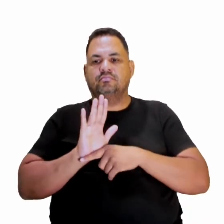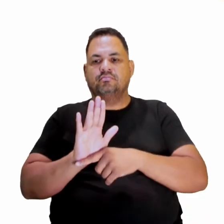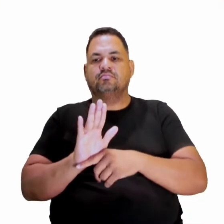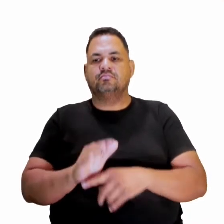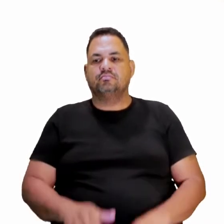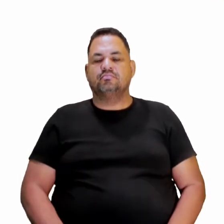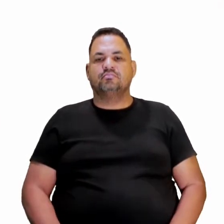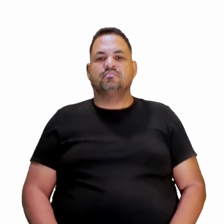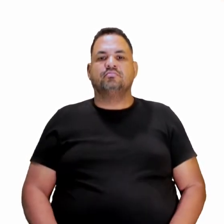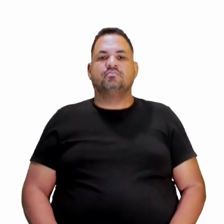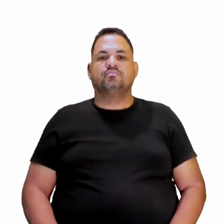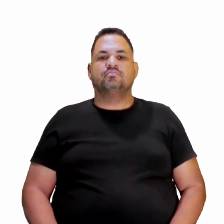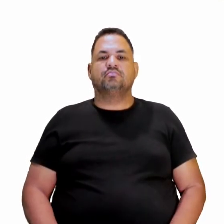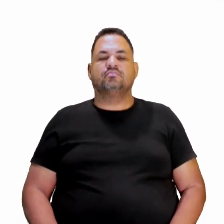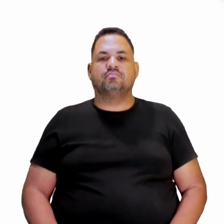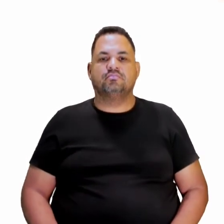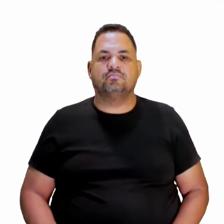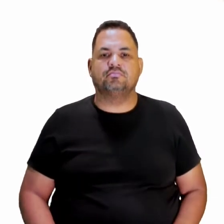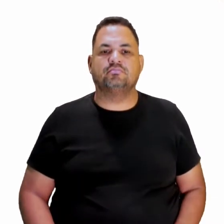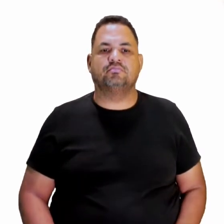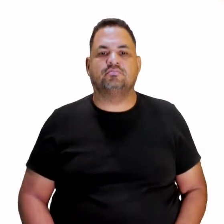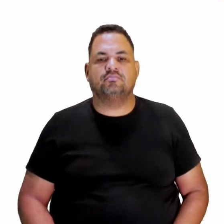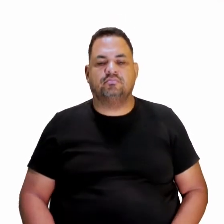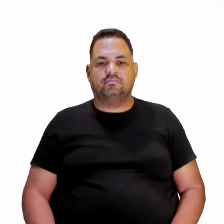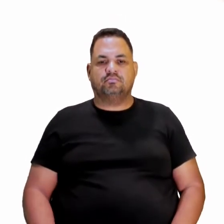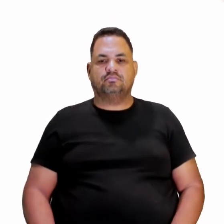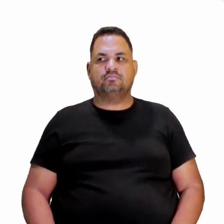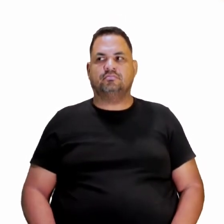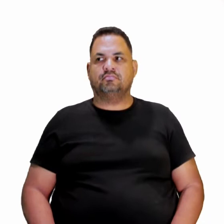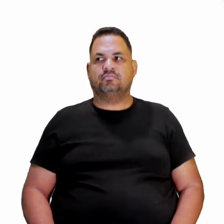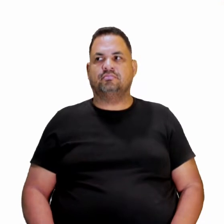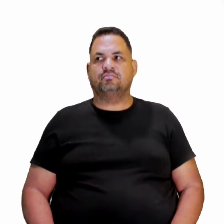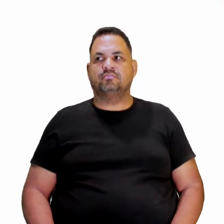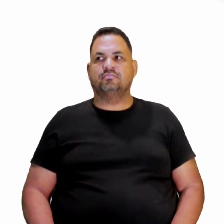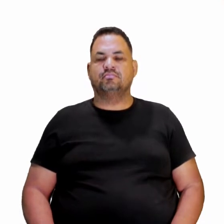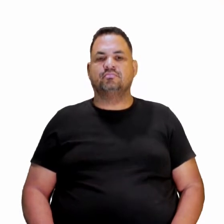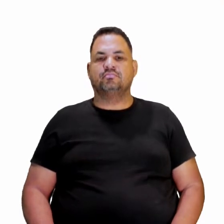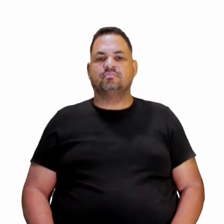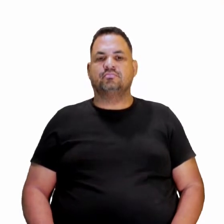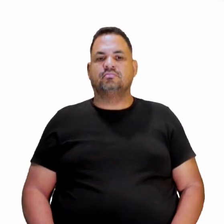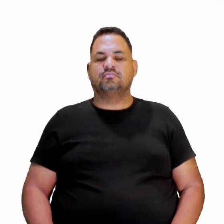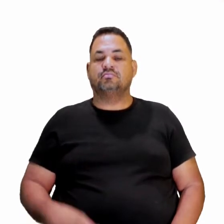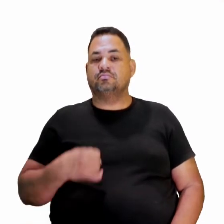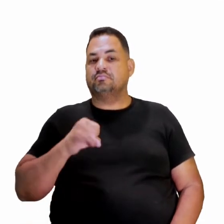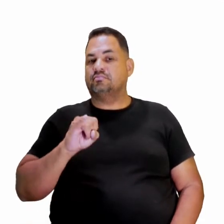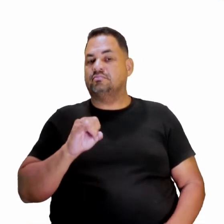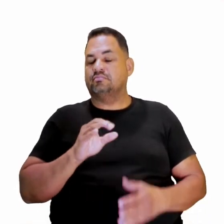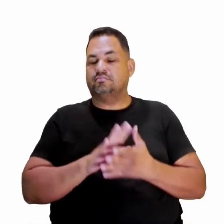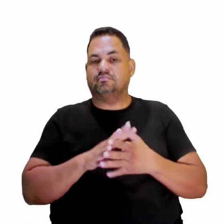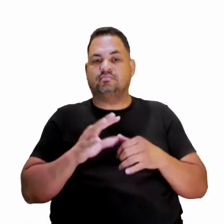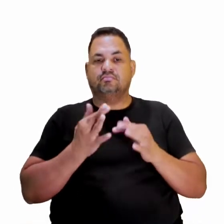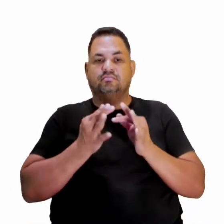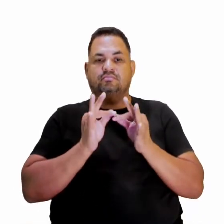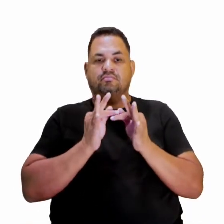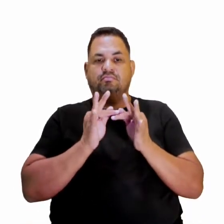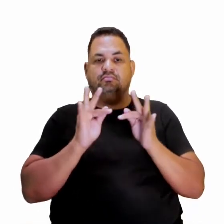Então, olha só. We didn't stay at a hostel. Aí, se fosse essa frase numa...